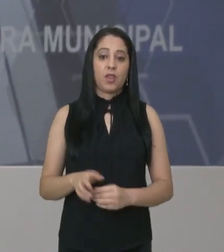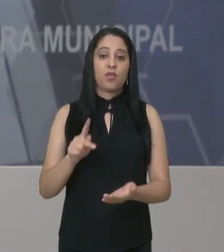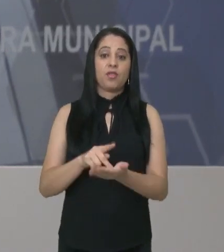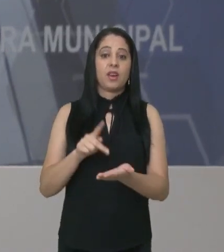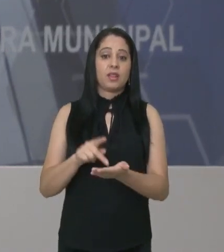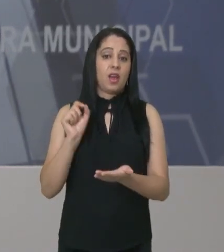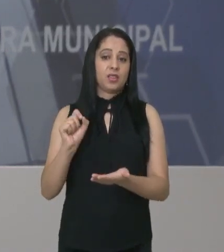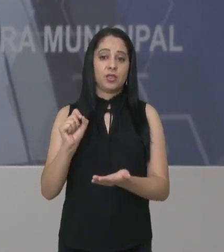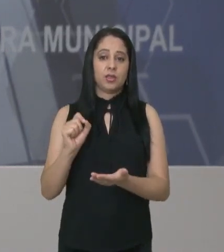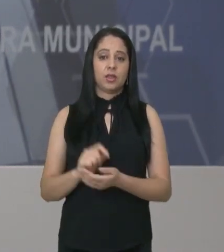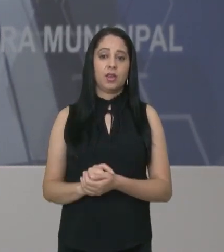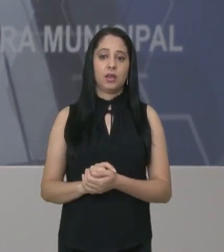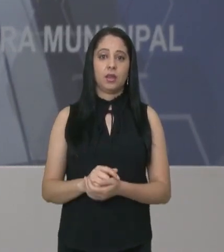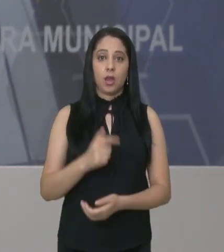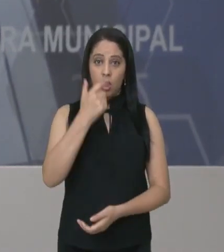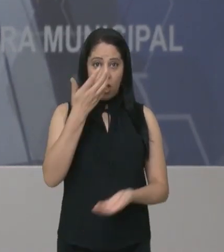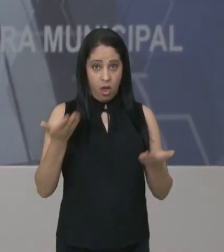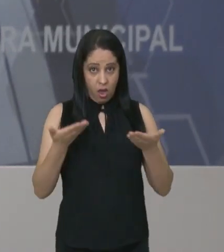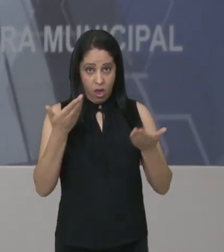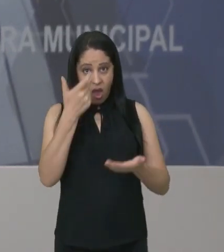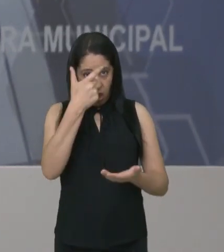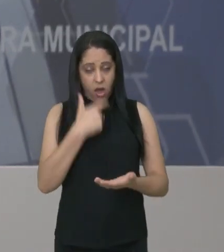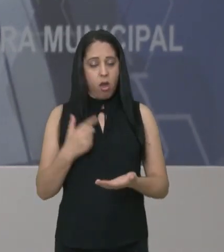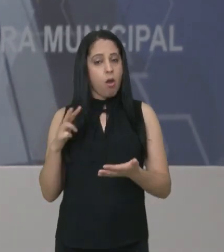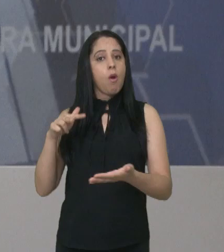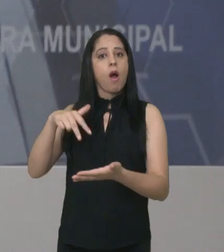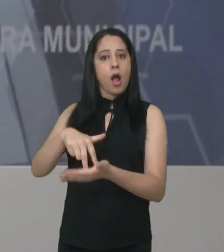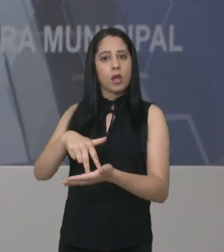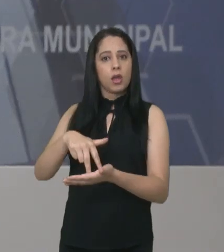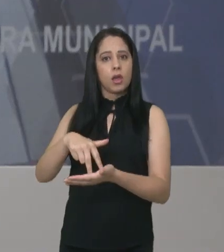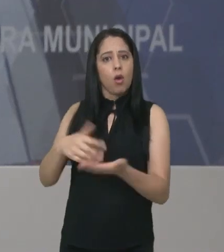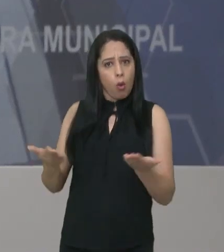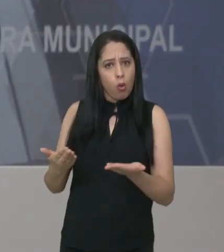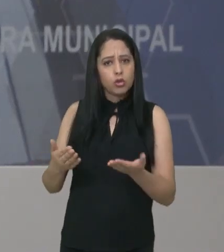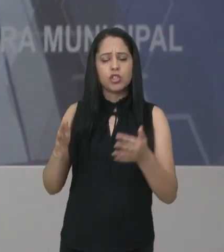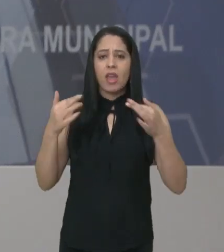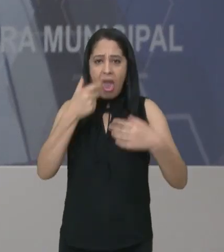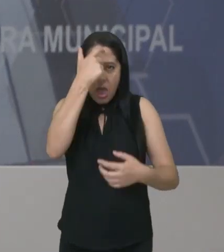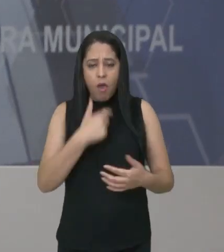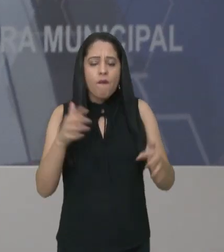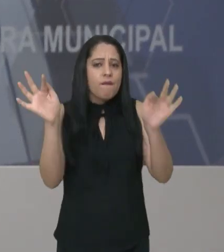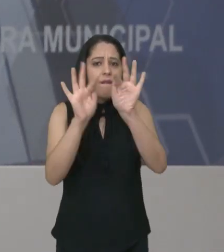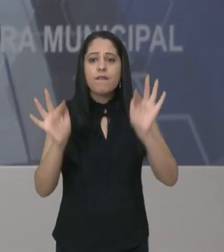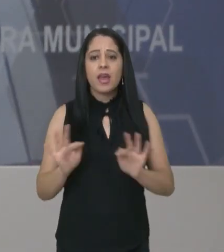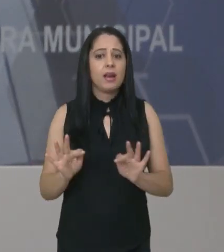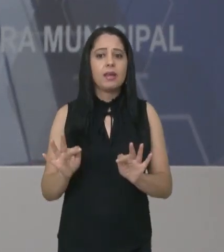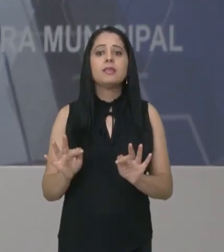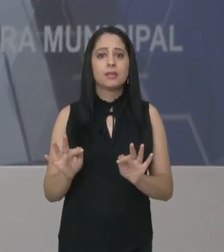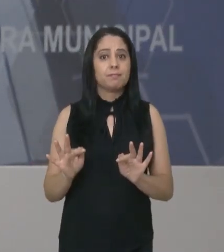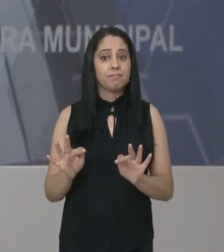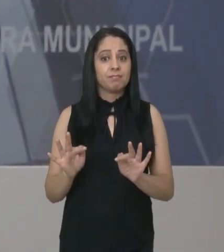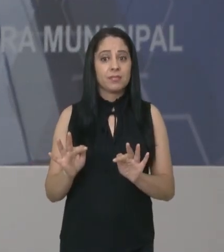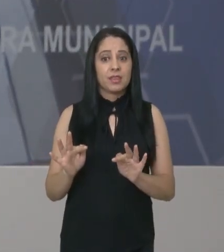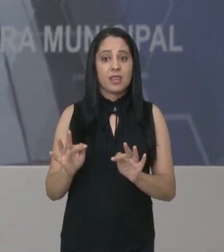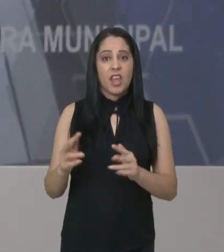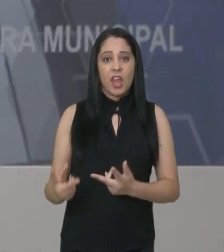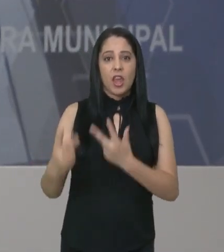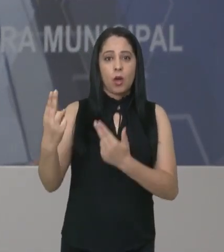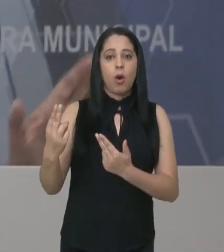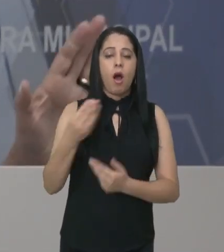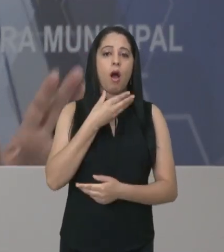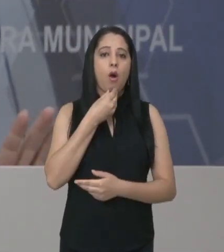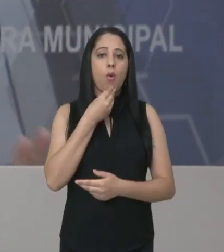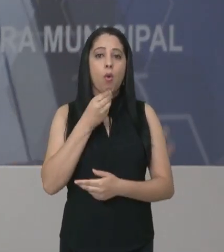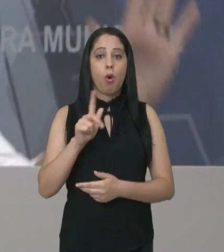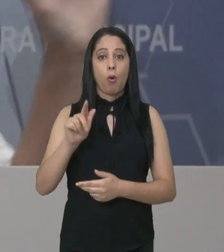estou aqui nessa tarde para dizer que eu estou feliz. Hoje eu estou feliz. Quase igual Gabriel Pensador. Eu não